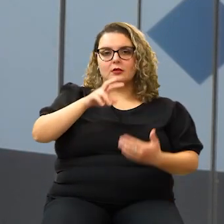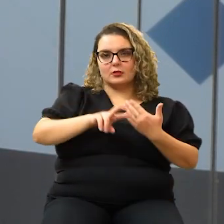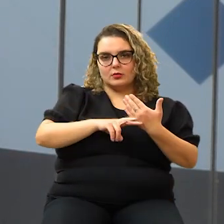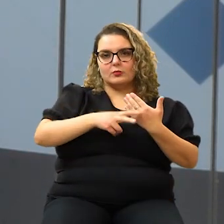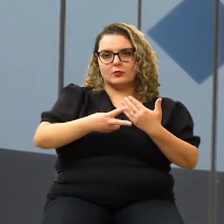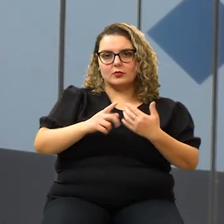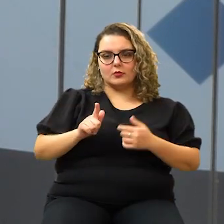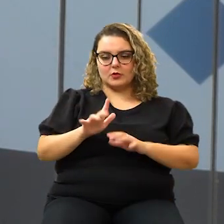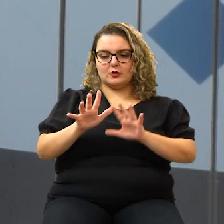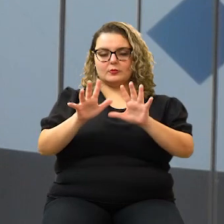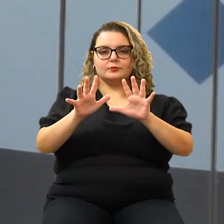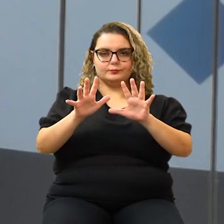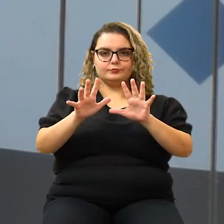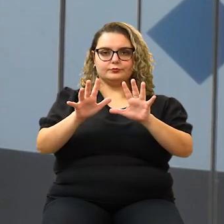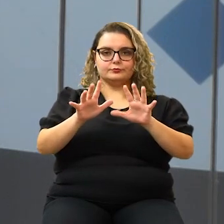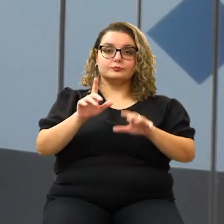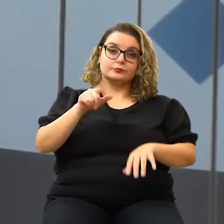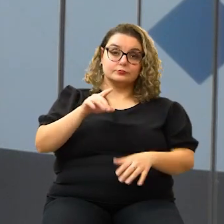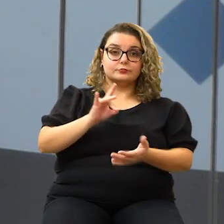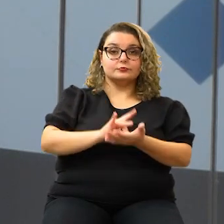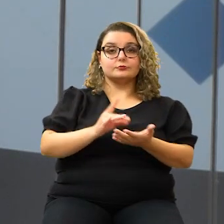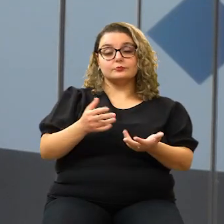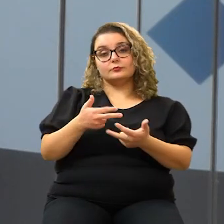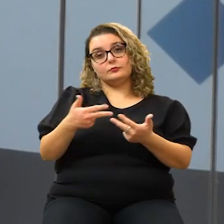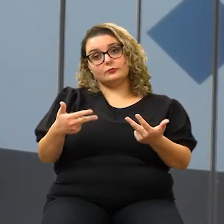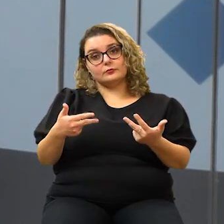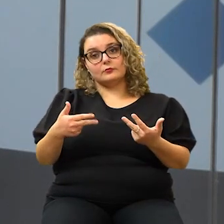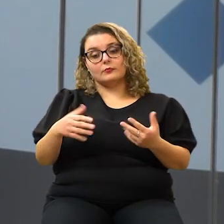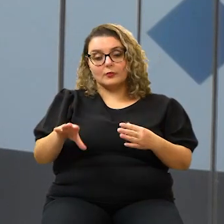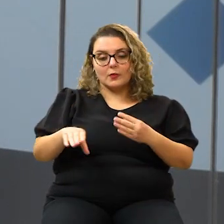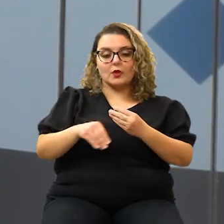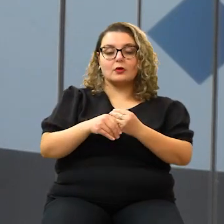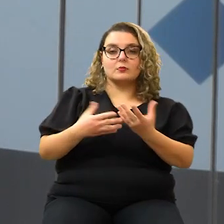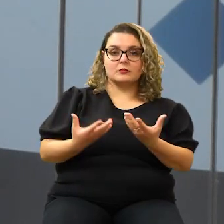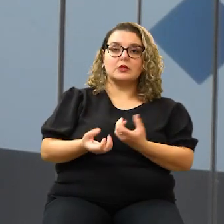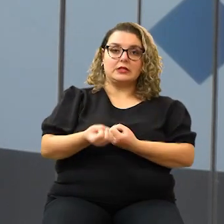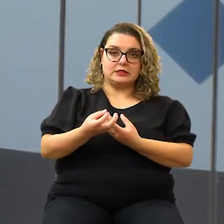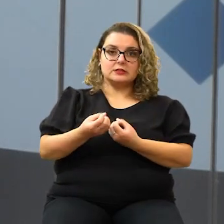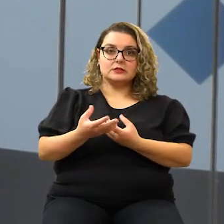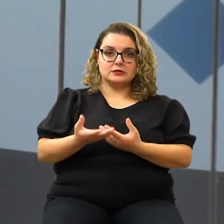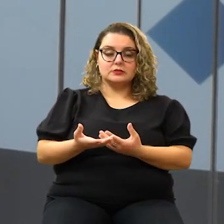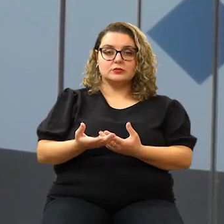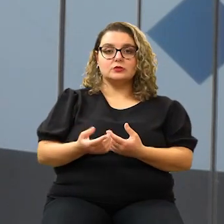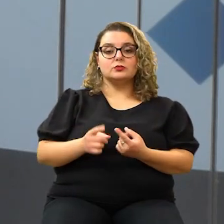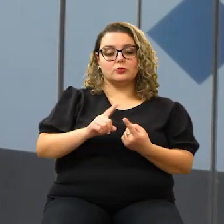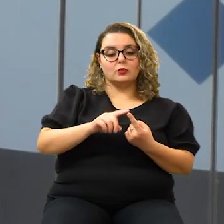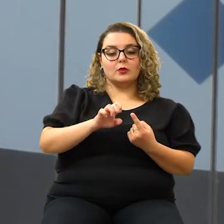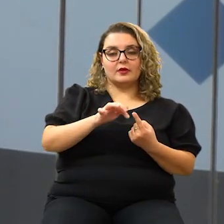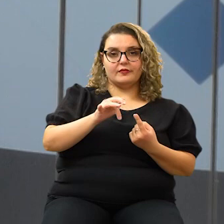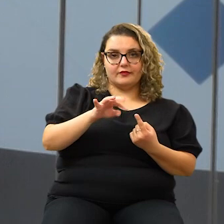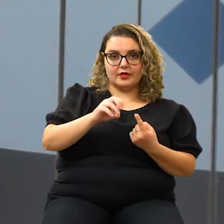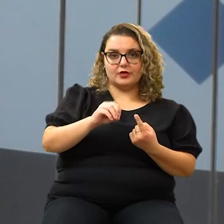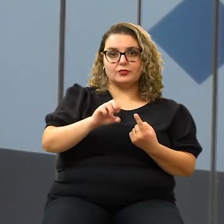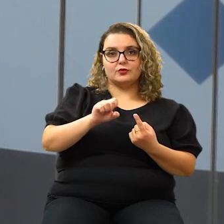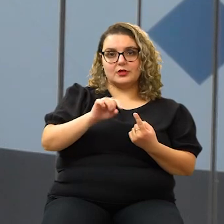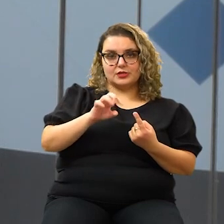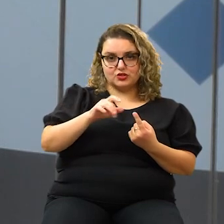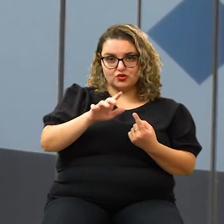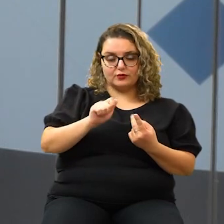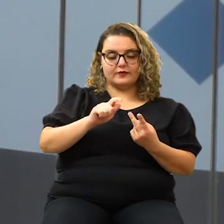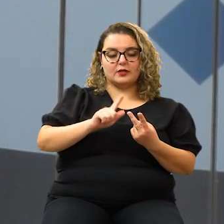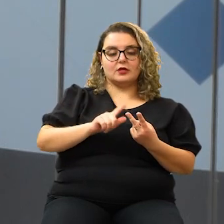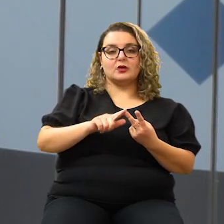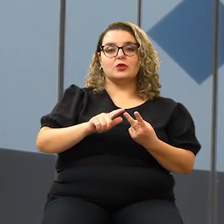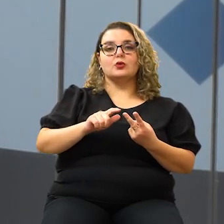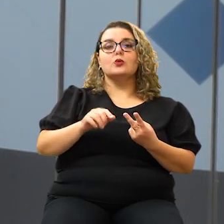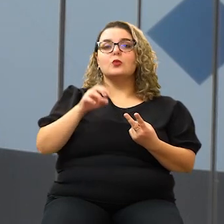provocado pelos gases. Então, na verdade, são coisas que se complementam, essas informações. Tanto o efeito estufa, né, quanto